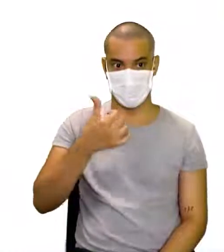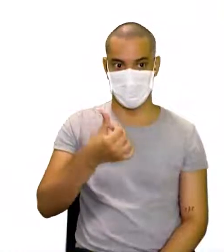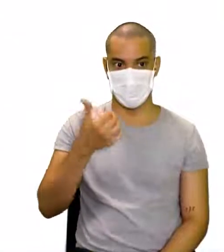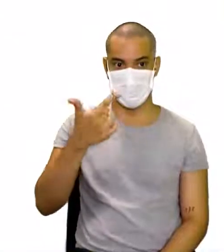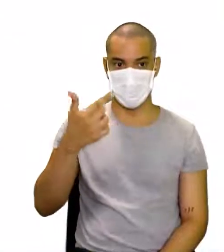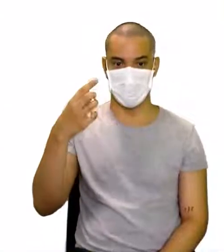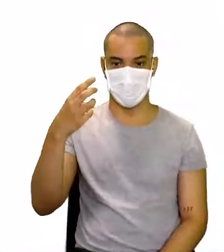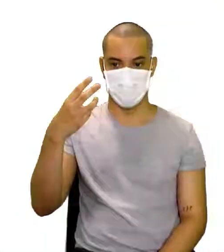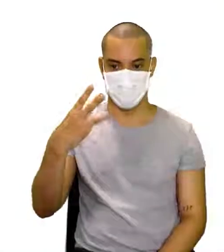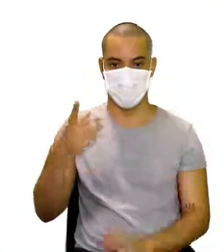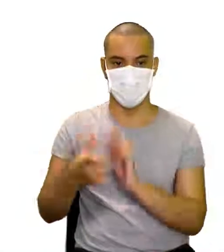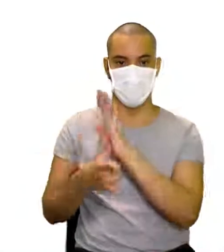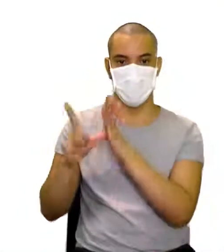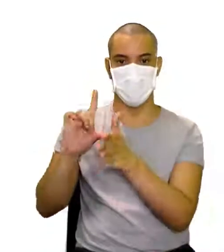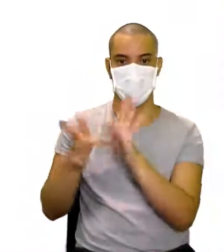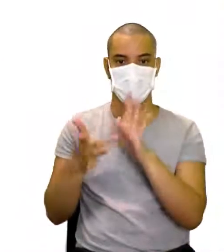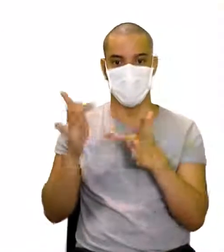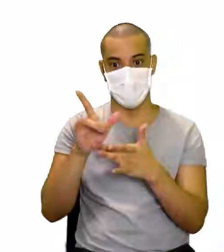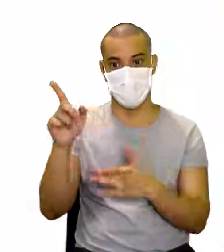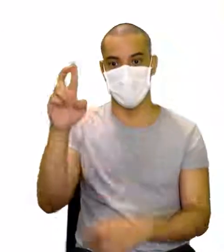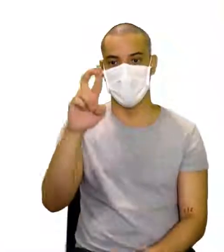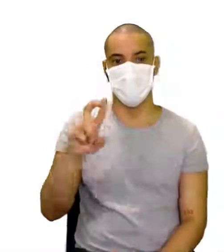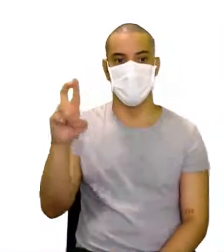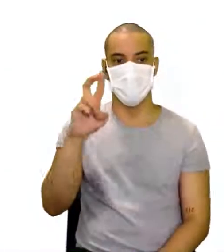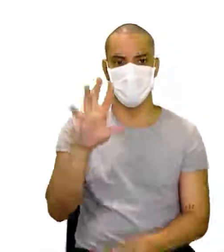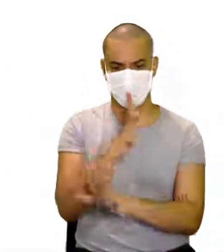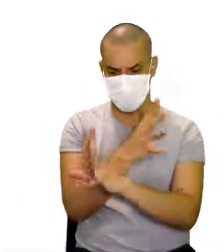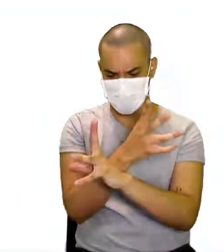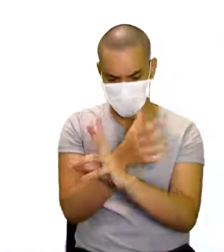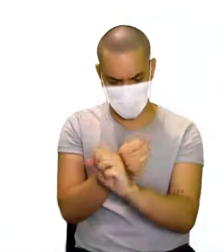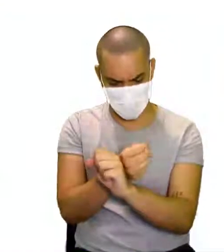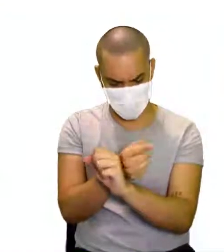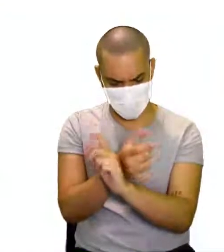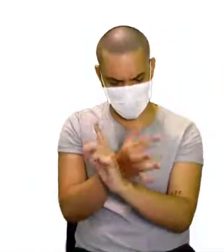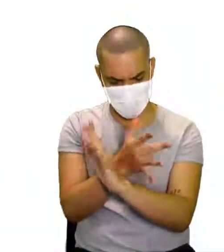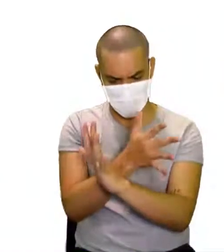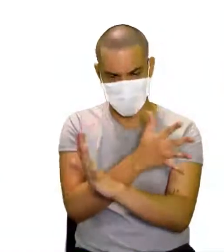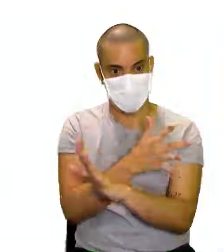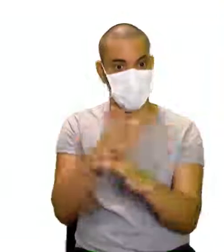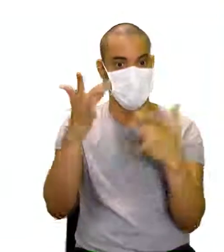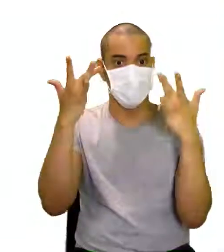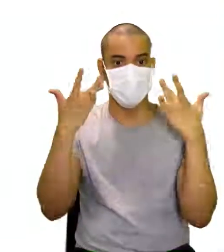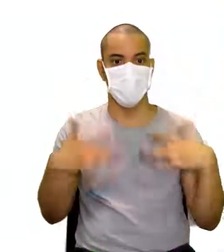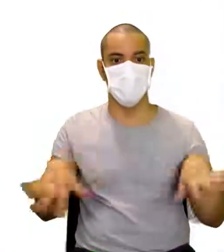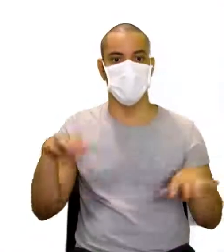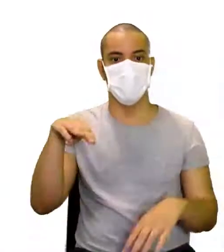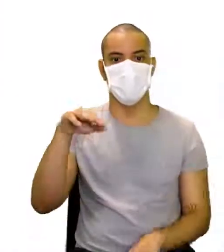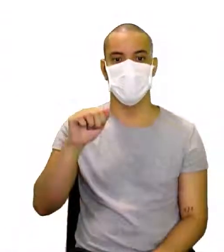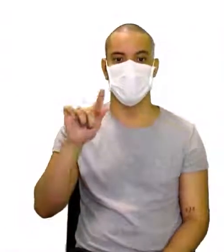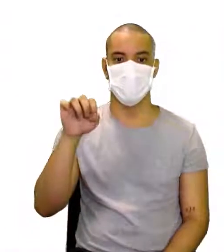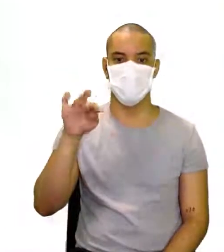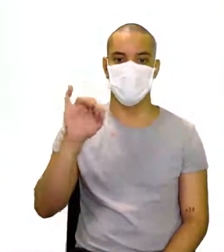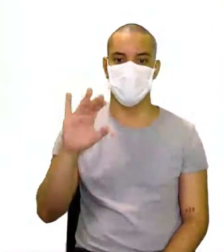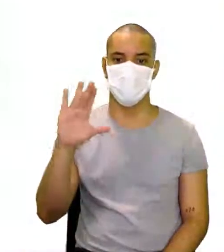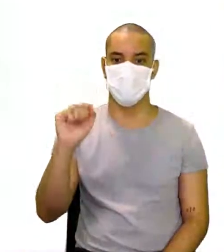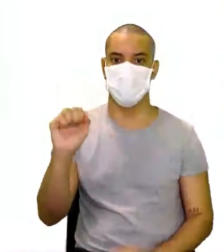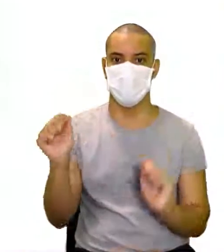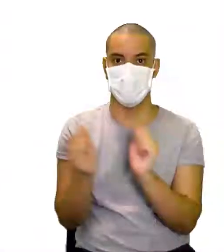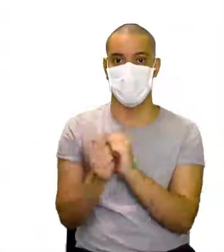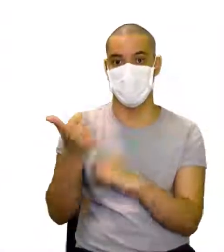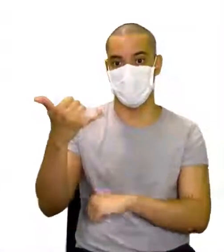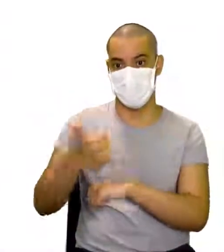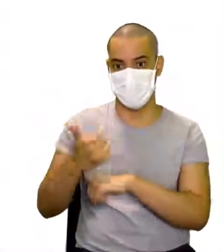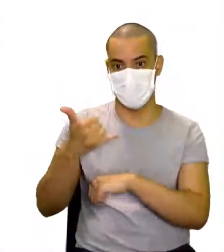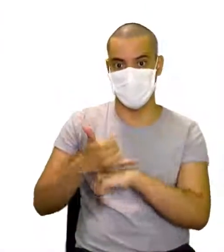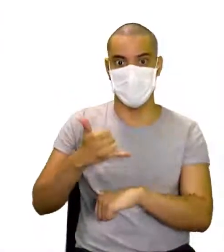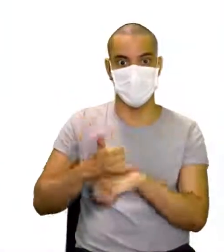ok? Foi quem observou a atração do ímã natural, a magnetita com o ferro. Então ele foi um dos primeiros aí que